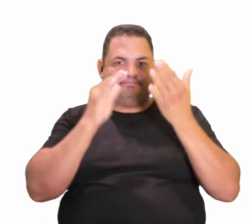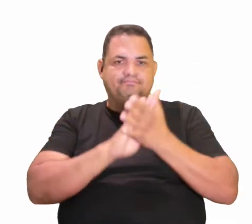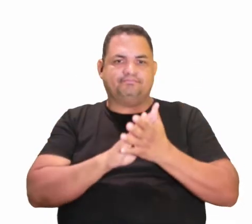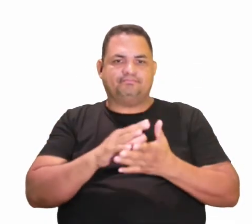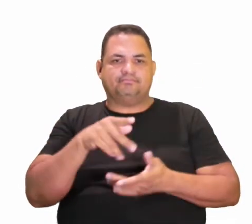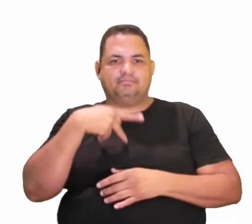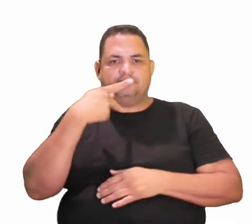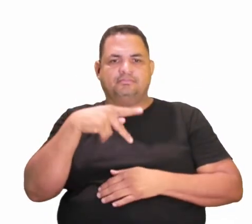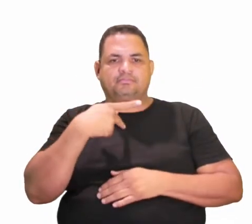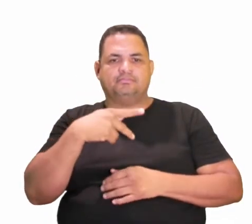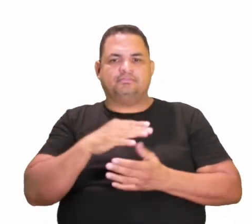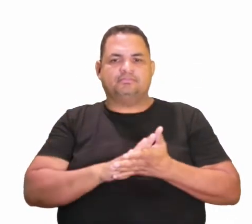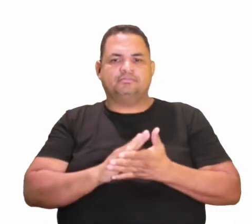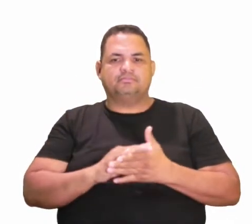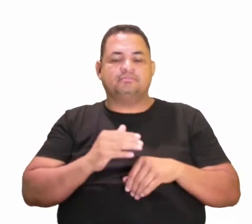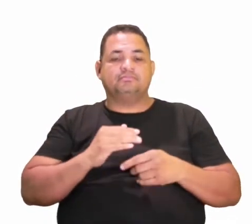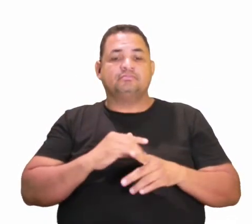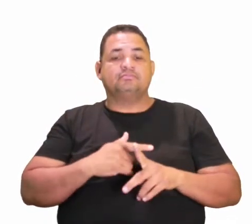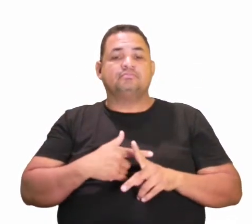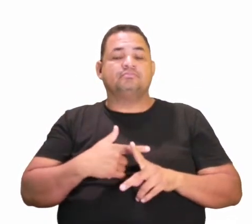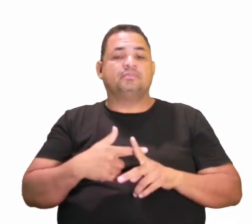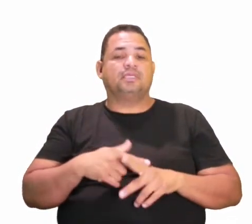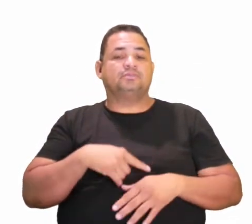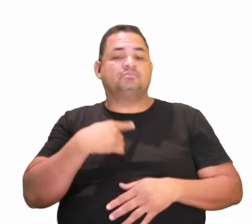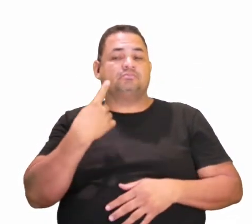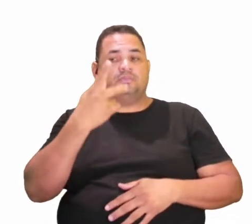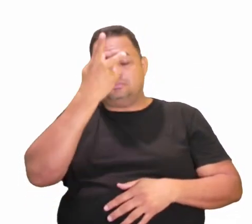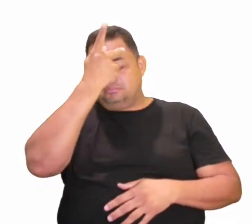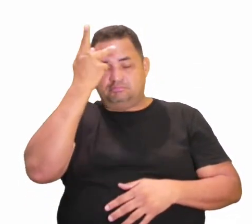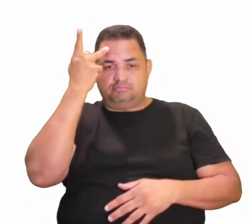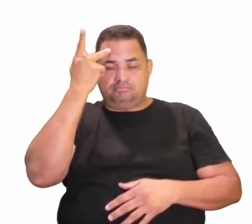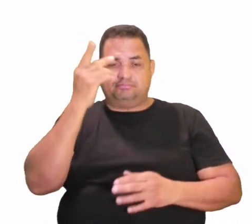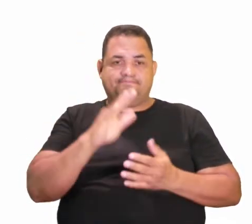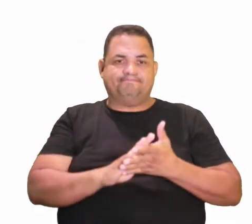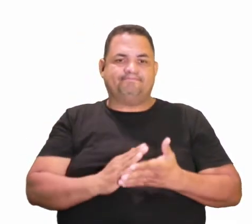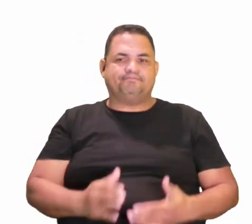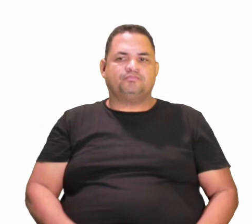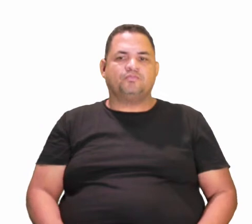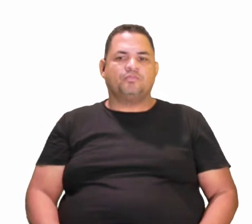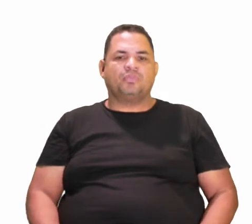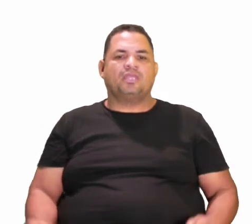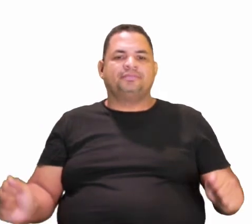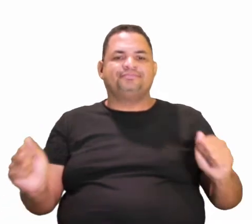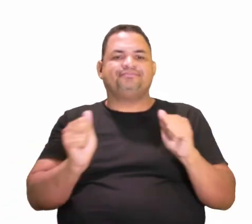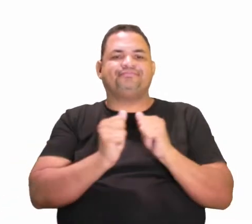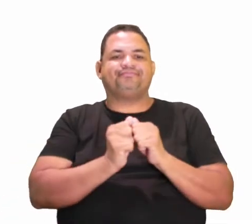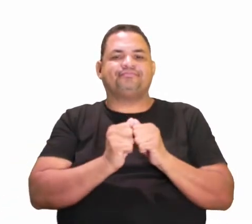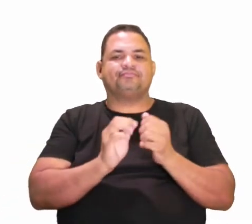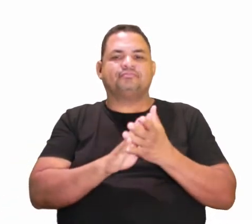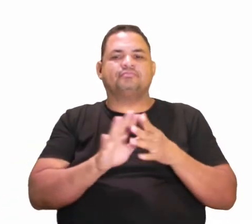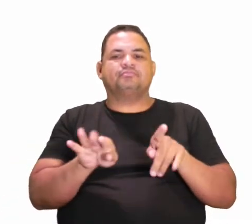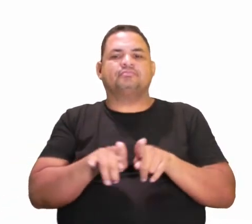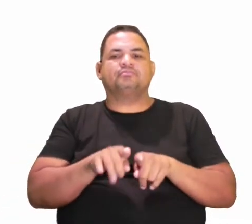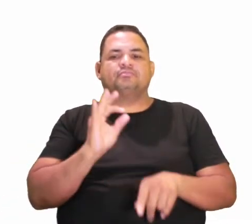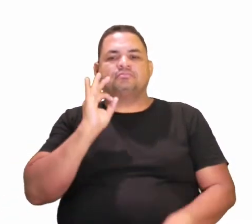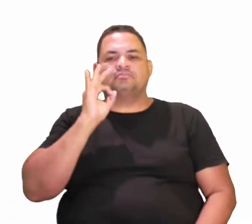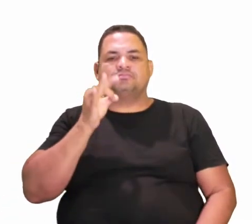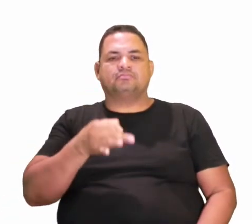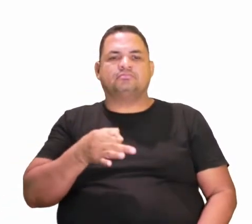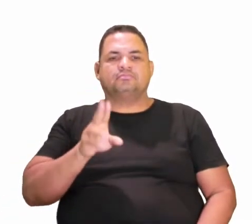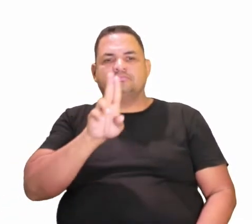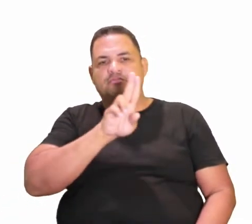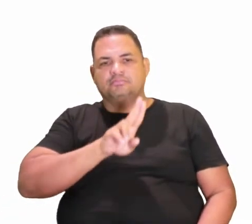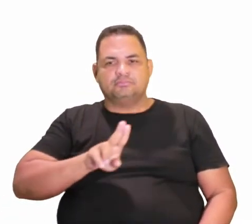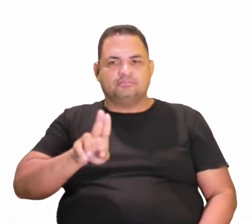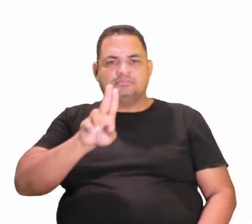Ela tá falando de mais de uma pessoa, então tá correto porque esse aí é do plural. Ela tá bem próxima deles, também tá correto porque isso aqui a gente